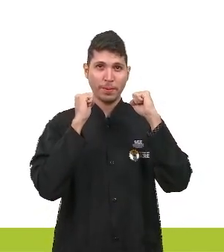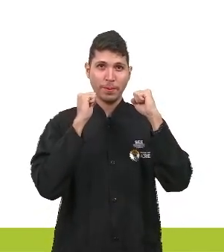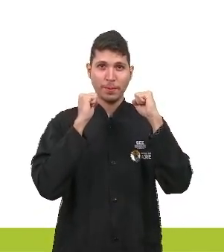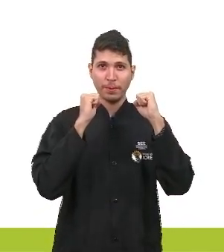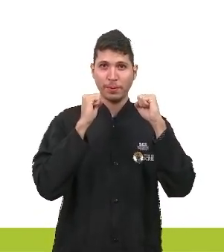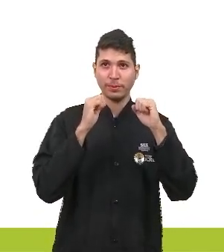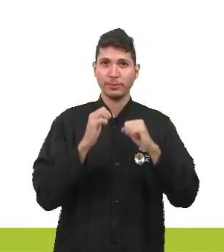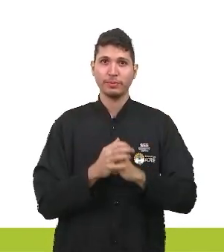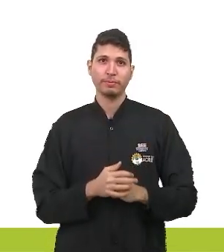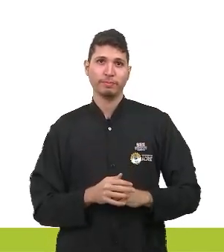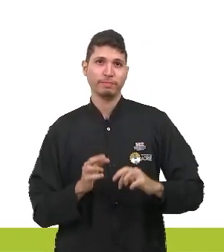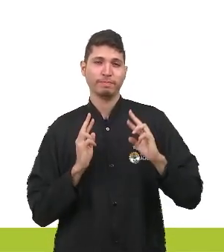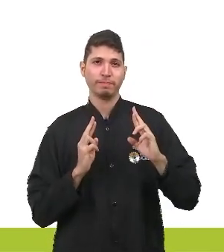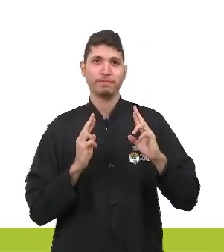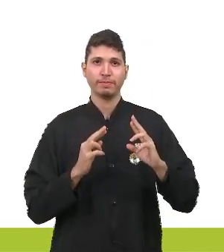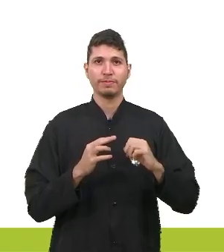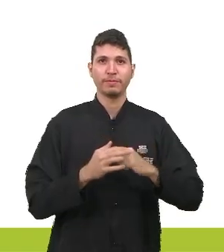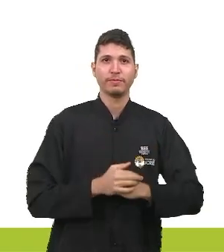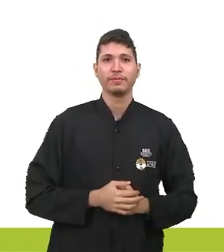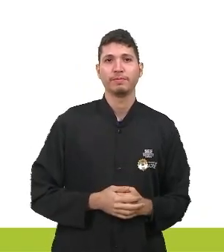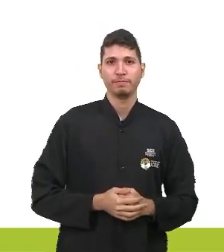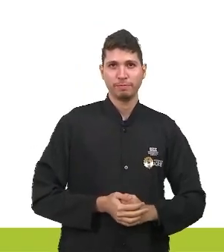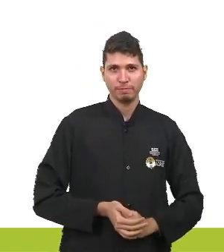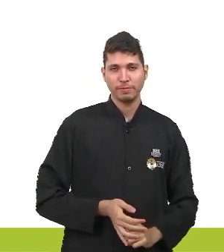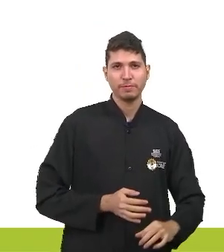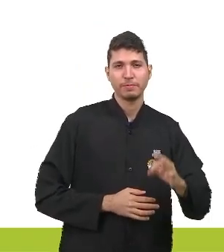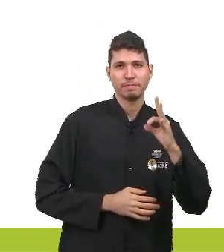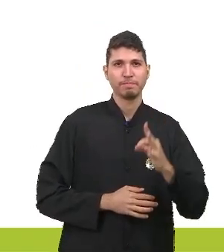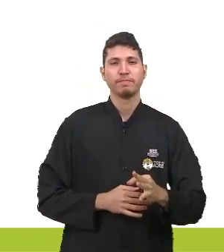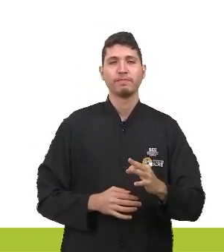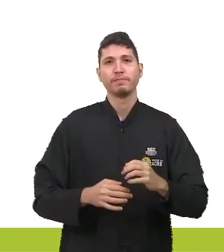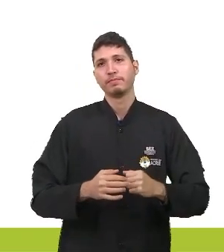Está funcionando. Legal. Pessoal,